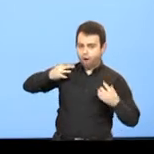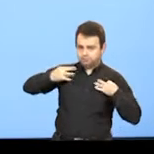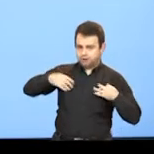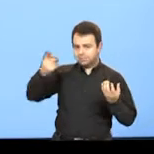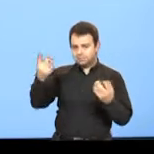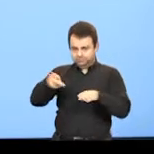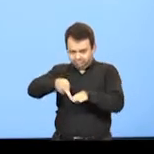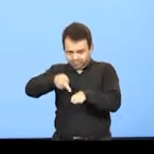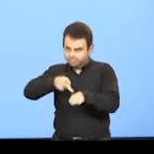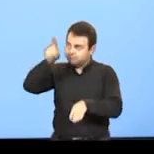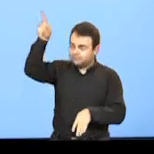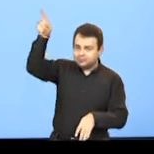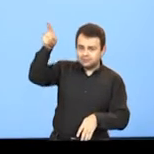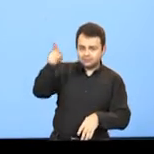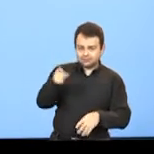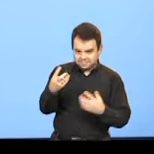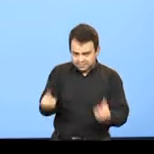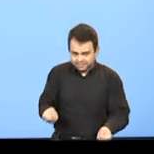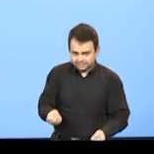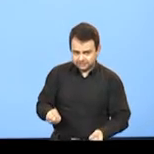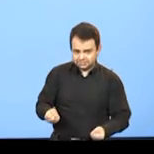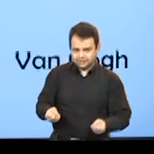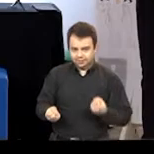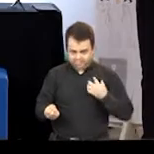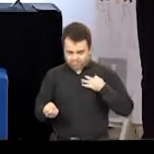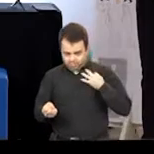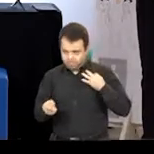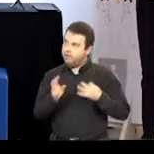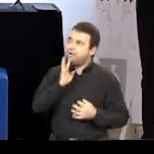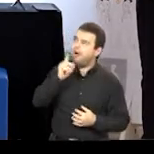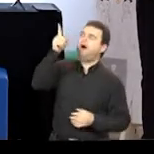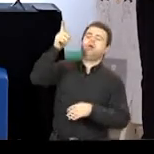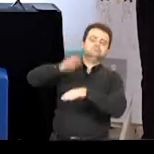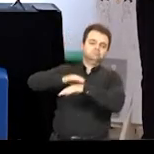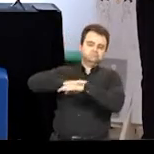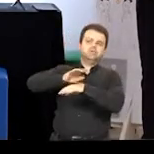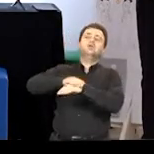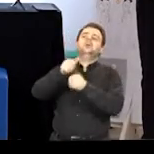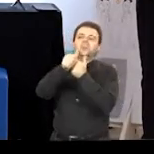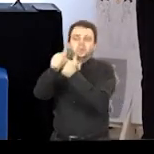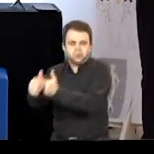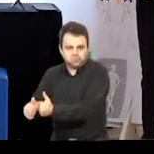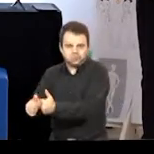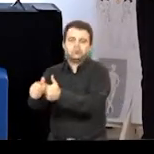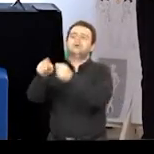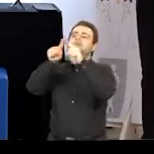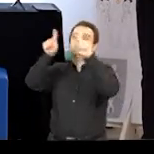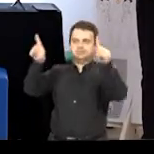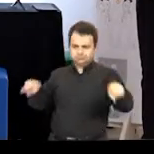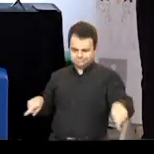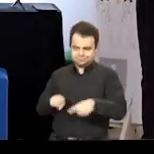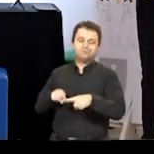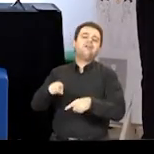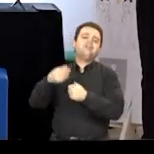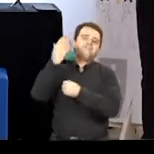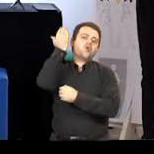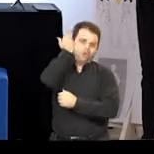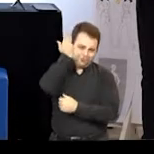aquela blusa? Reconhece esse artista? Pois é, estamos falando de novo de Vincent Van